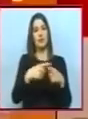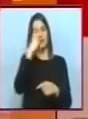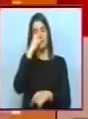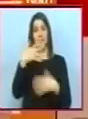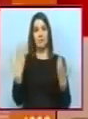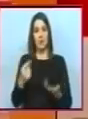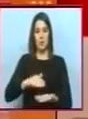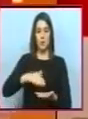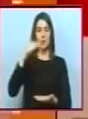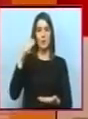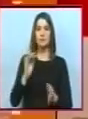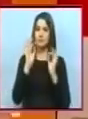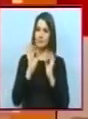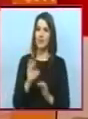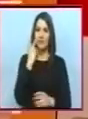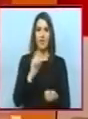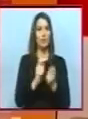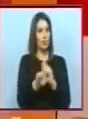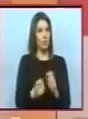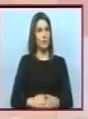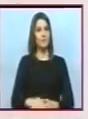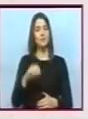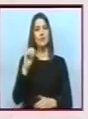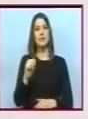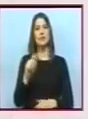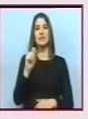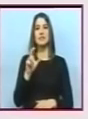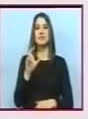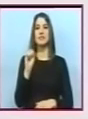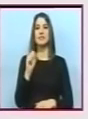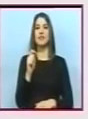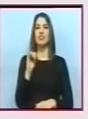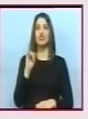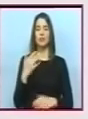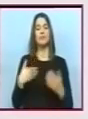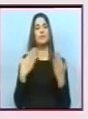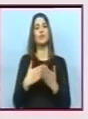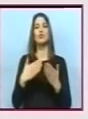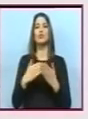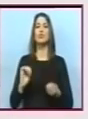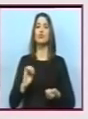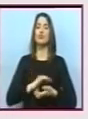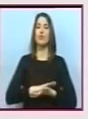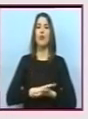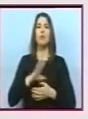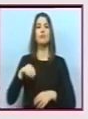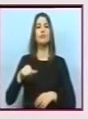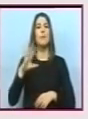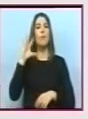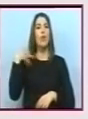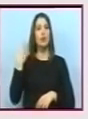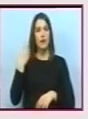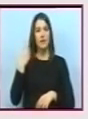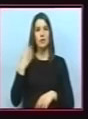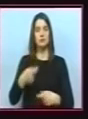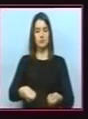avultadas, verdadeiras mudanças de vida. Sergei Sudev era um modesto estudante de jornalismo moldavo quando